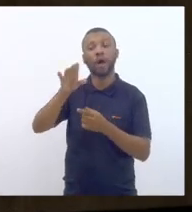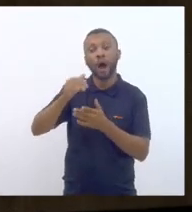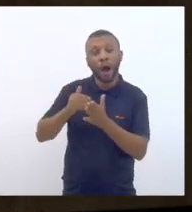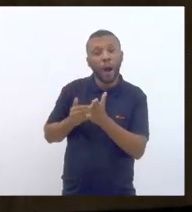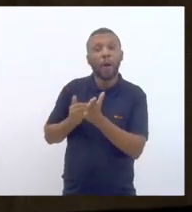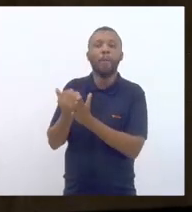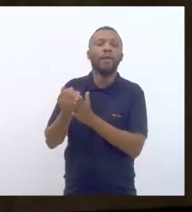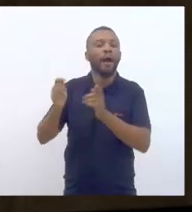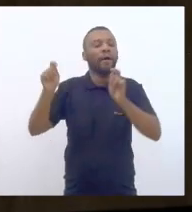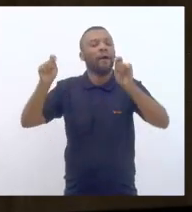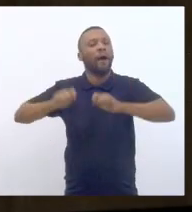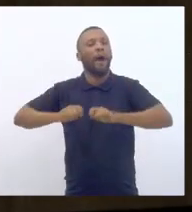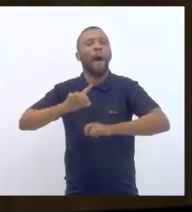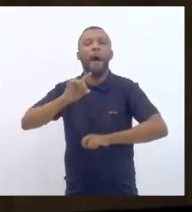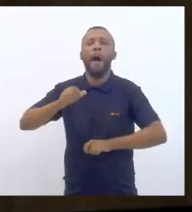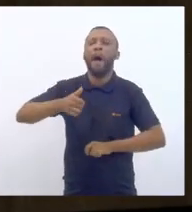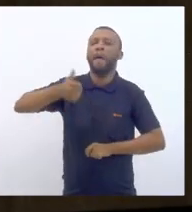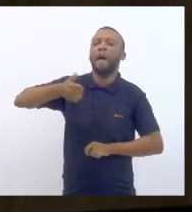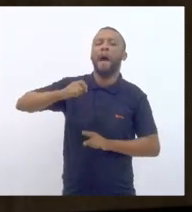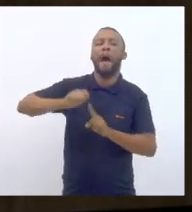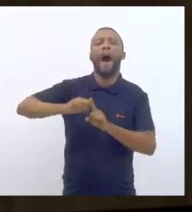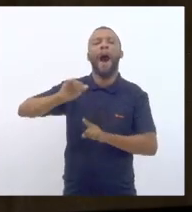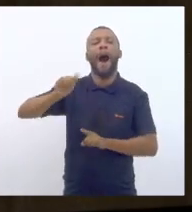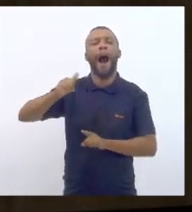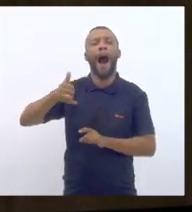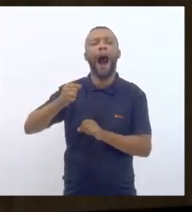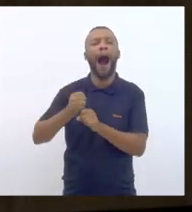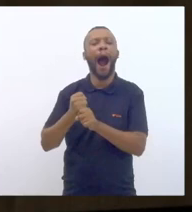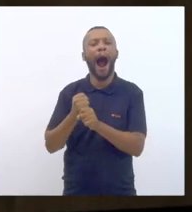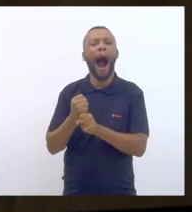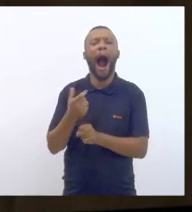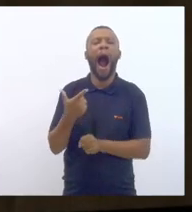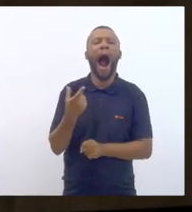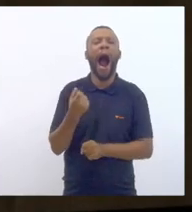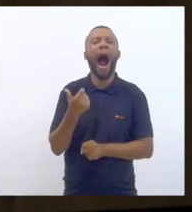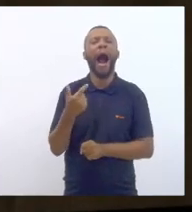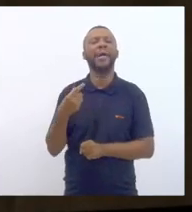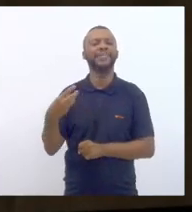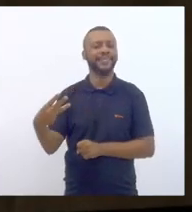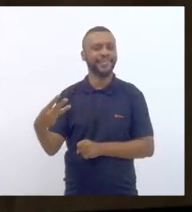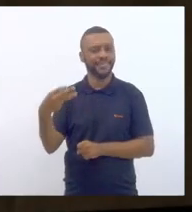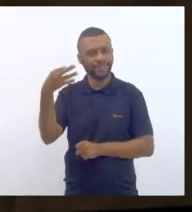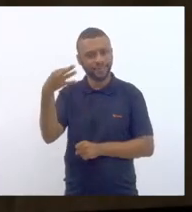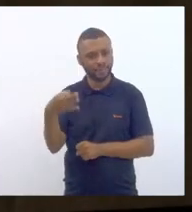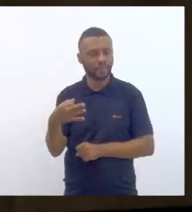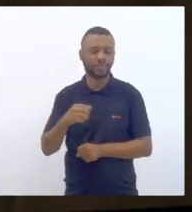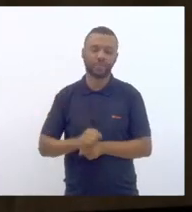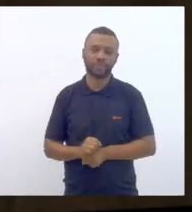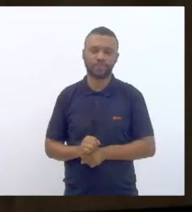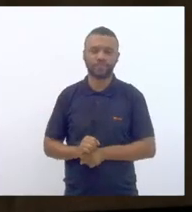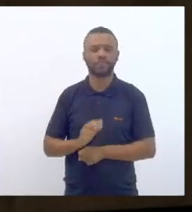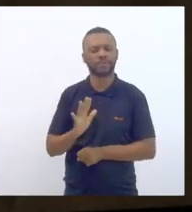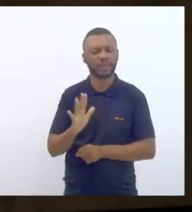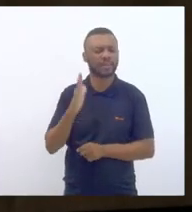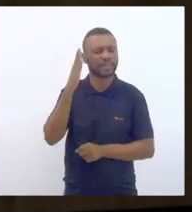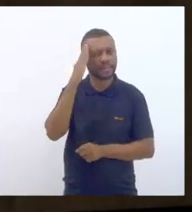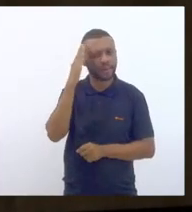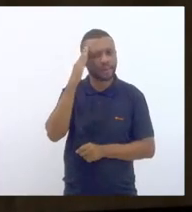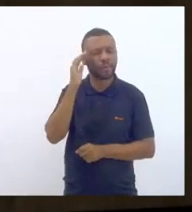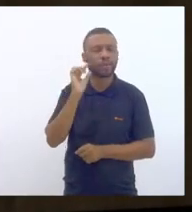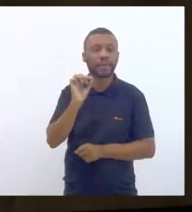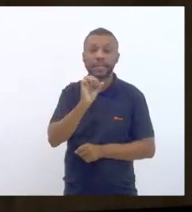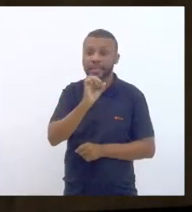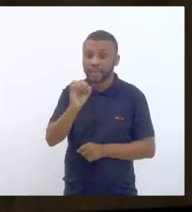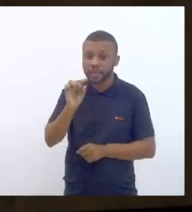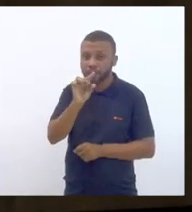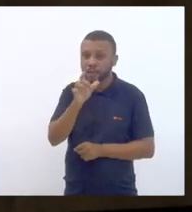vigor em 1º de janeiro de 2023. Por via de consequência, se assim o